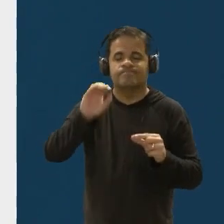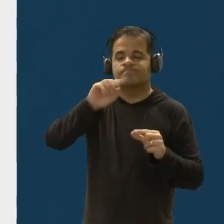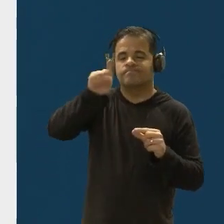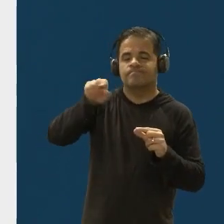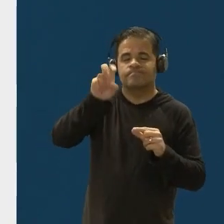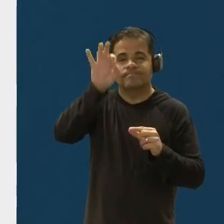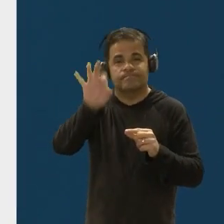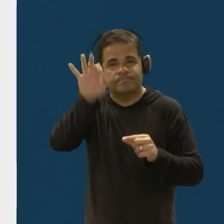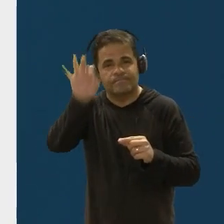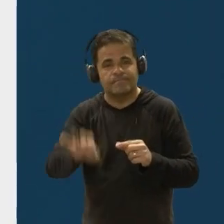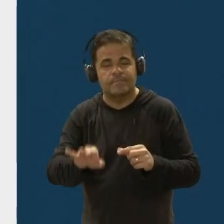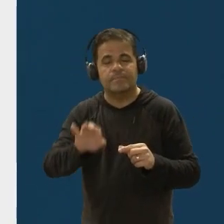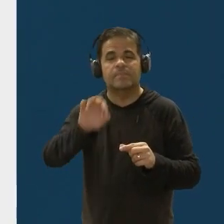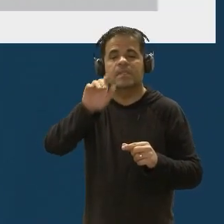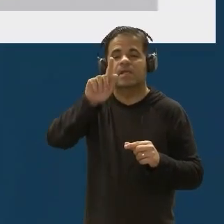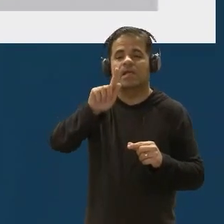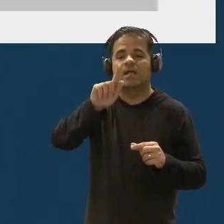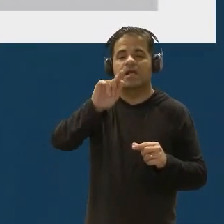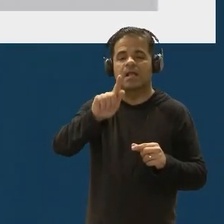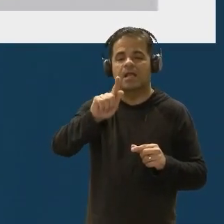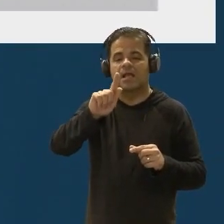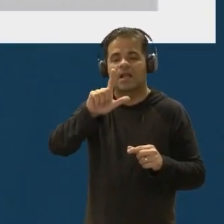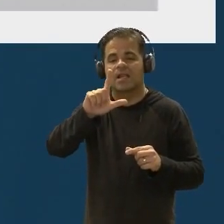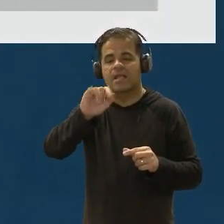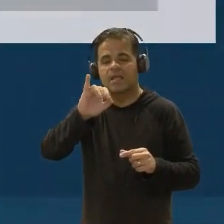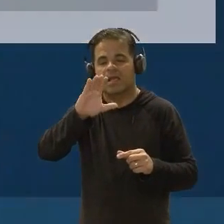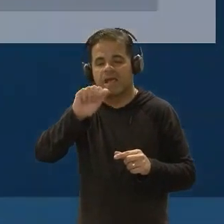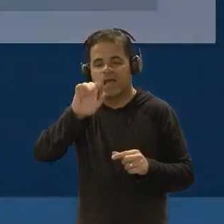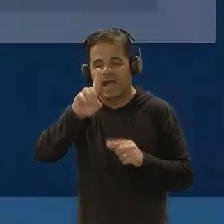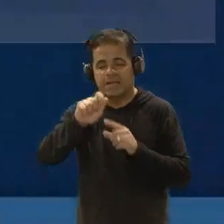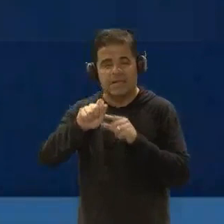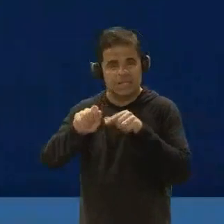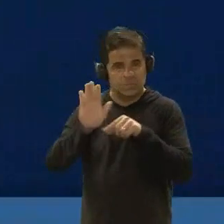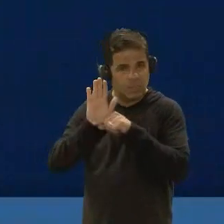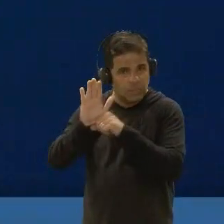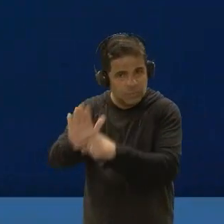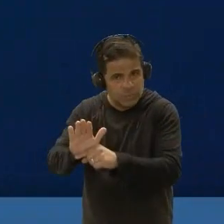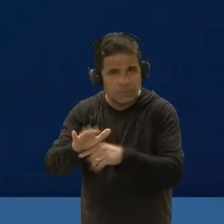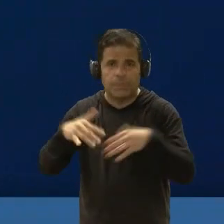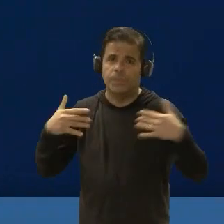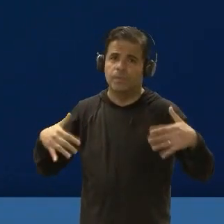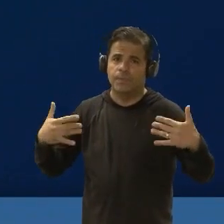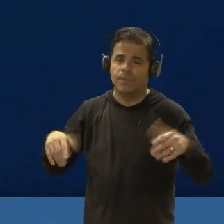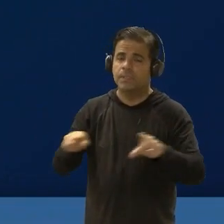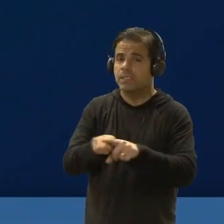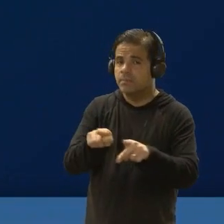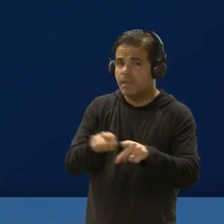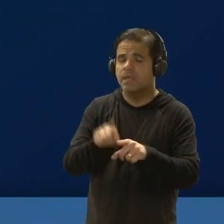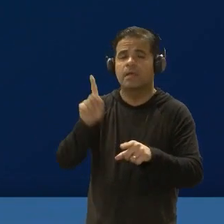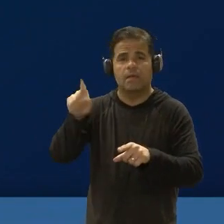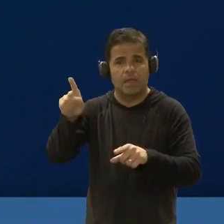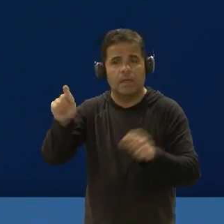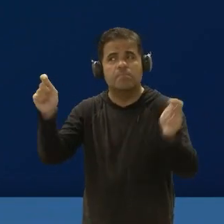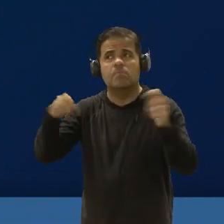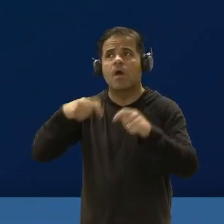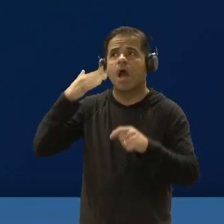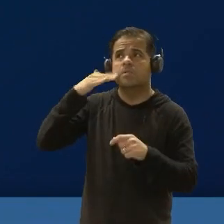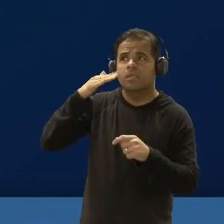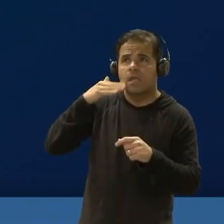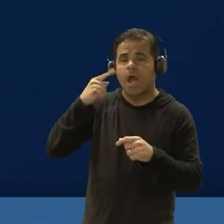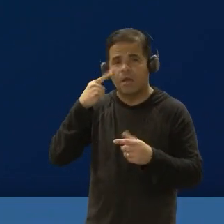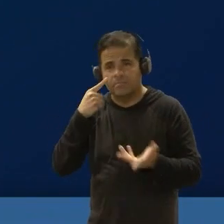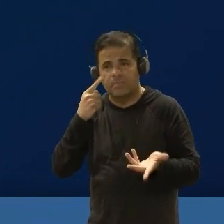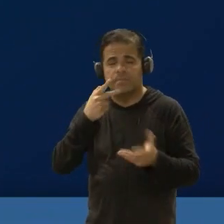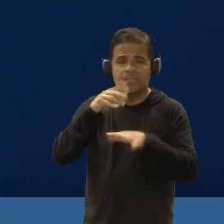da hemoglobina glicada. Agora, isso ajuda também? E muito. A gente pode entender, desculpa, para